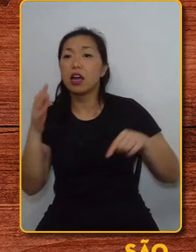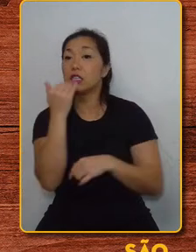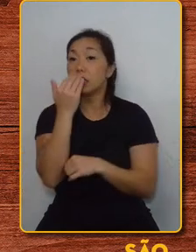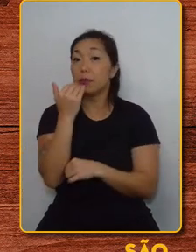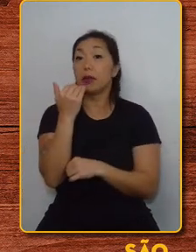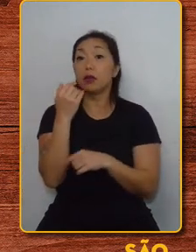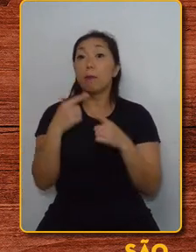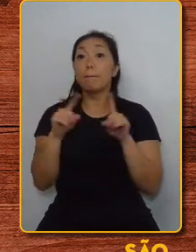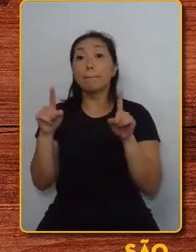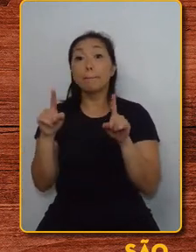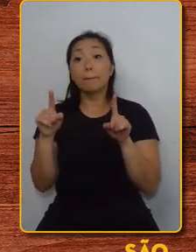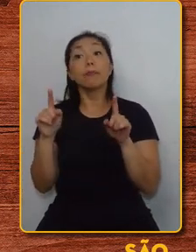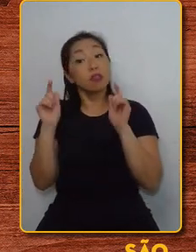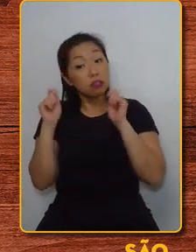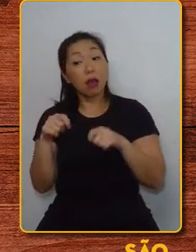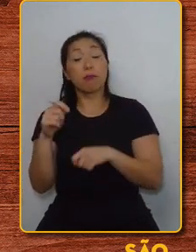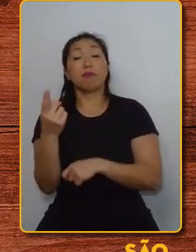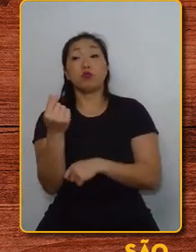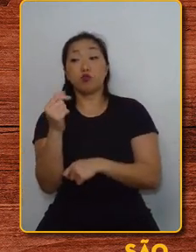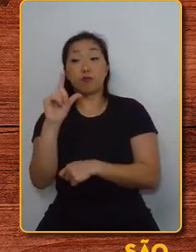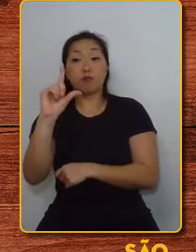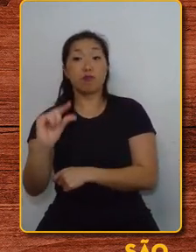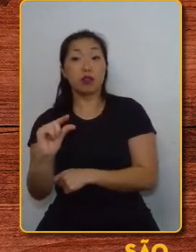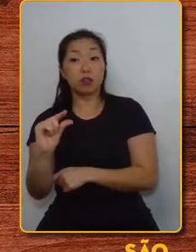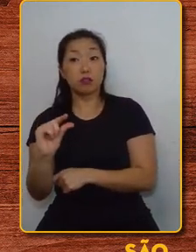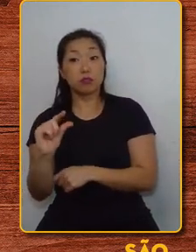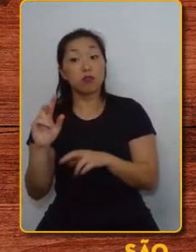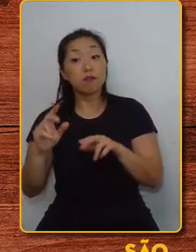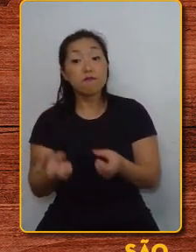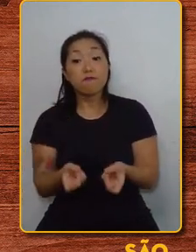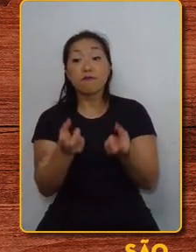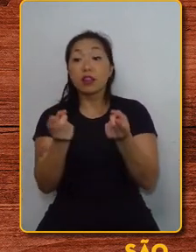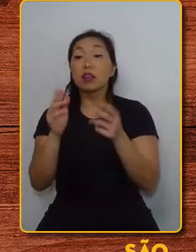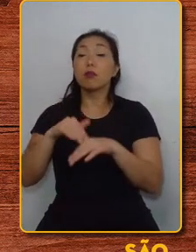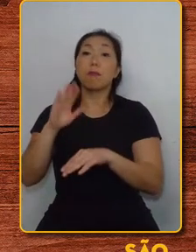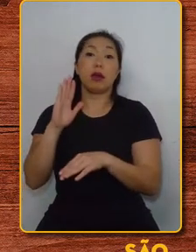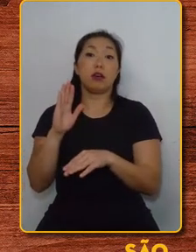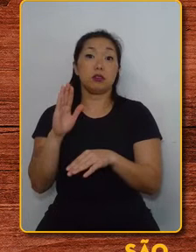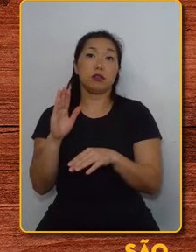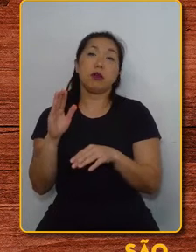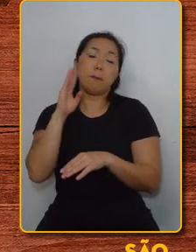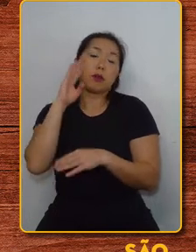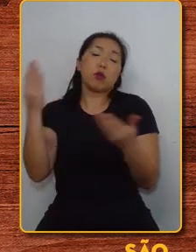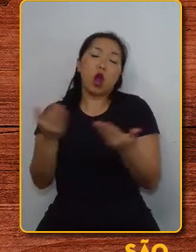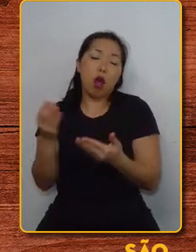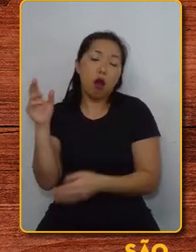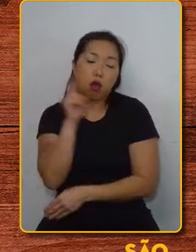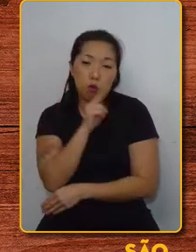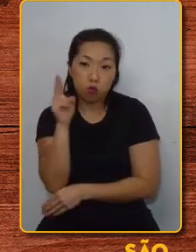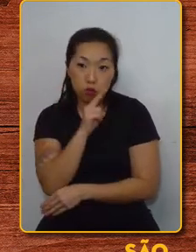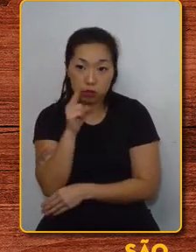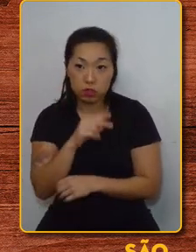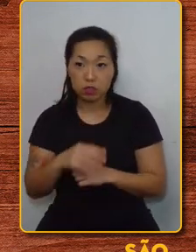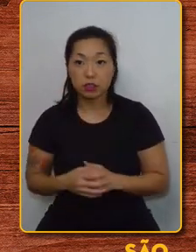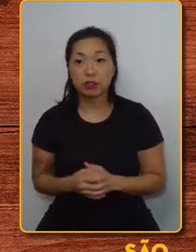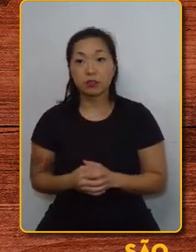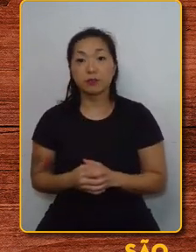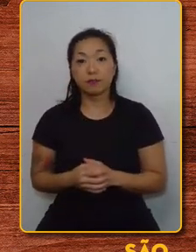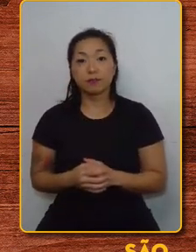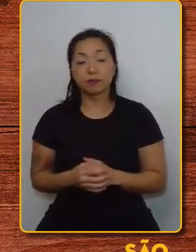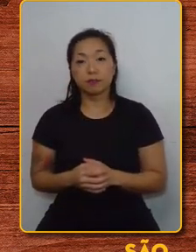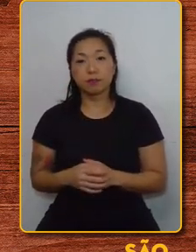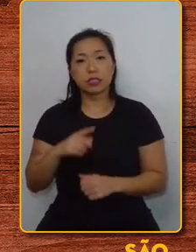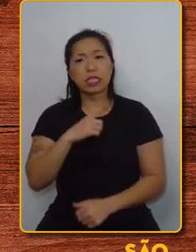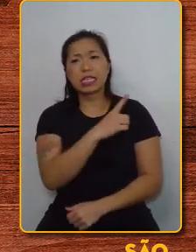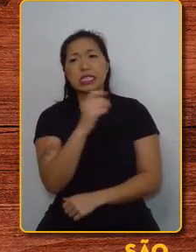diminuir o preço a partir da oferta, pelo menos do ponto de vista emergencial. Lembramos nós, se nós tivermos 100 milhões de brasileiros que resolvam